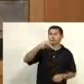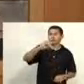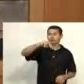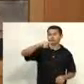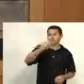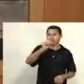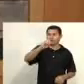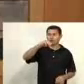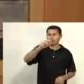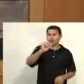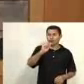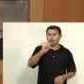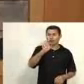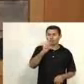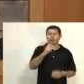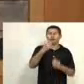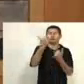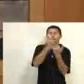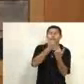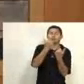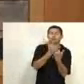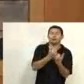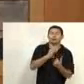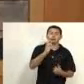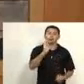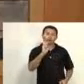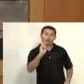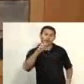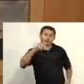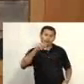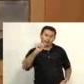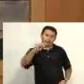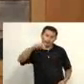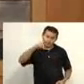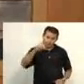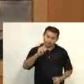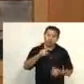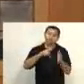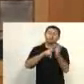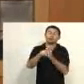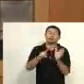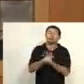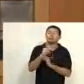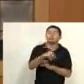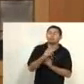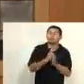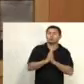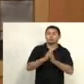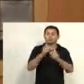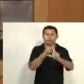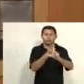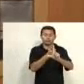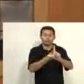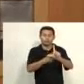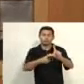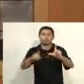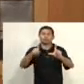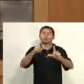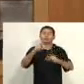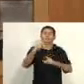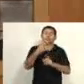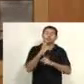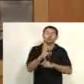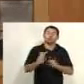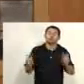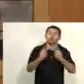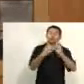Paulo, né? A tutora Fernanda pergunta, por favor, professor, para explicar a figura 3, da onde pontuar os